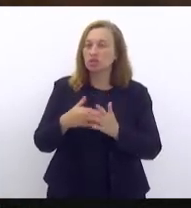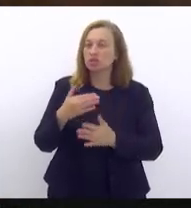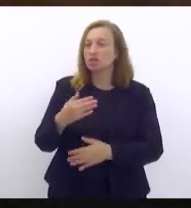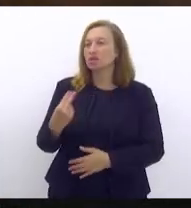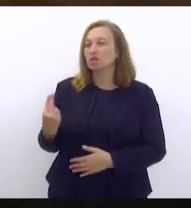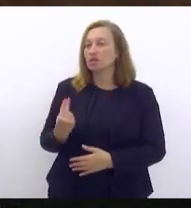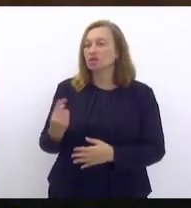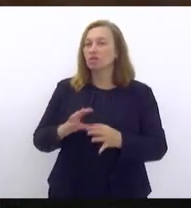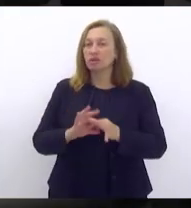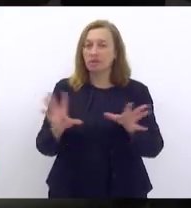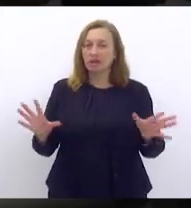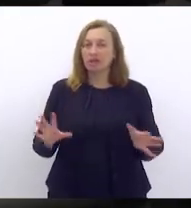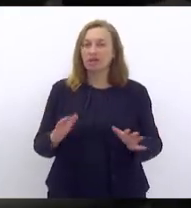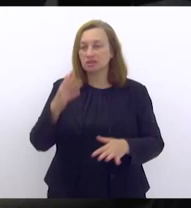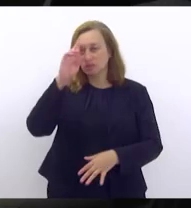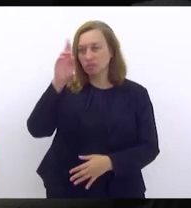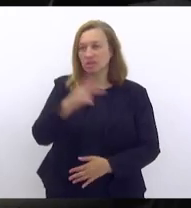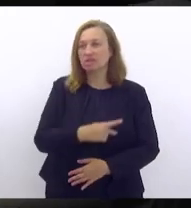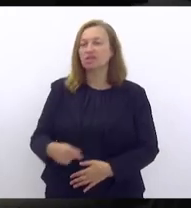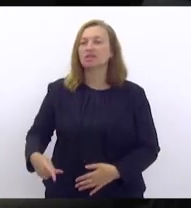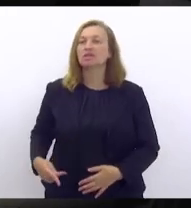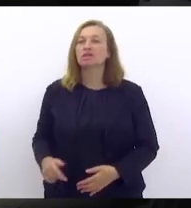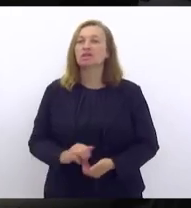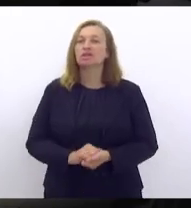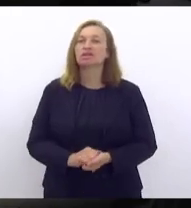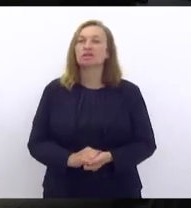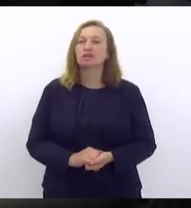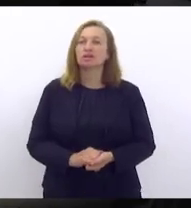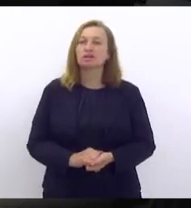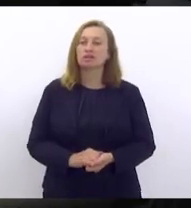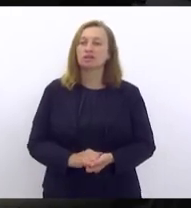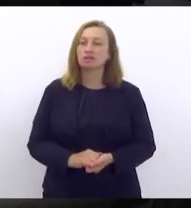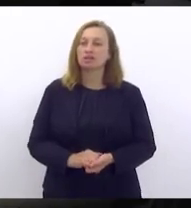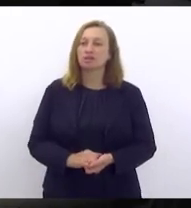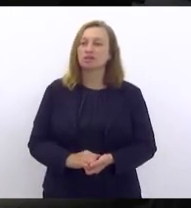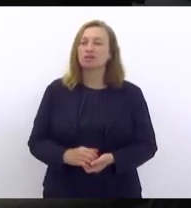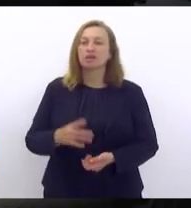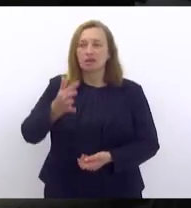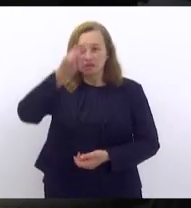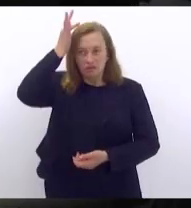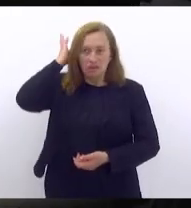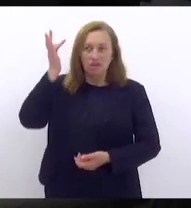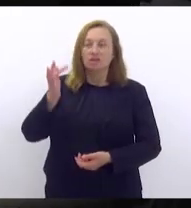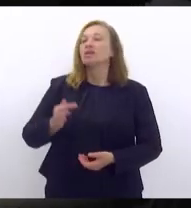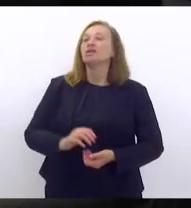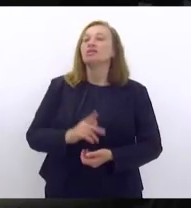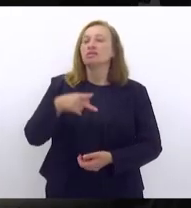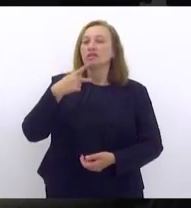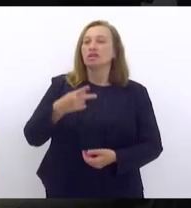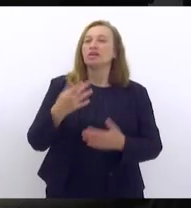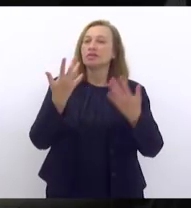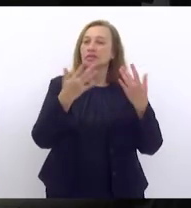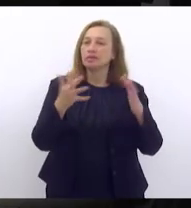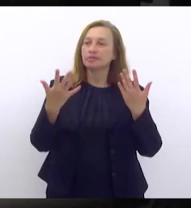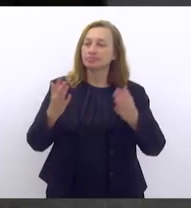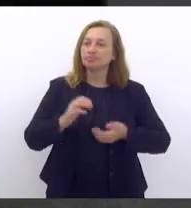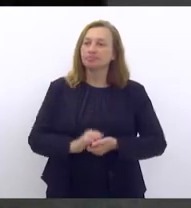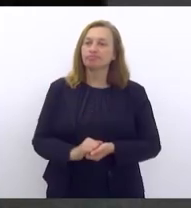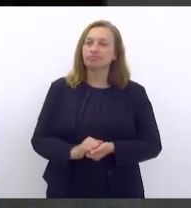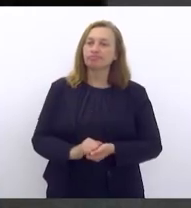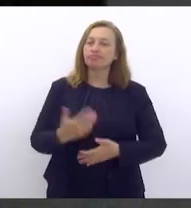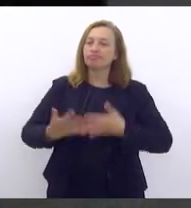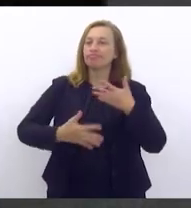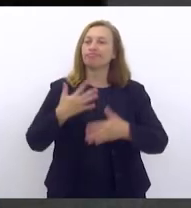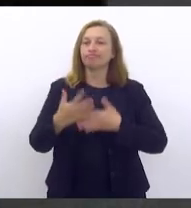presidente. Presidente, presidente, para declarar... Deputado Fred Pacheco. Parabenizar com